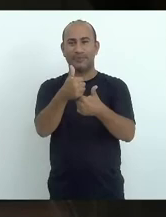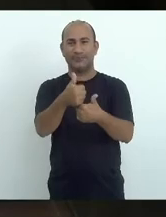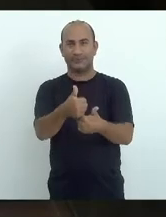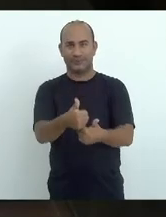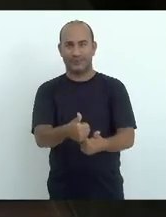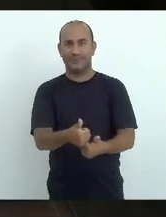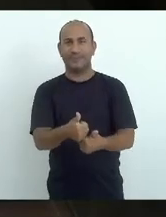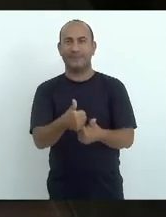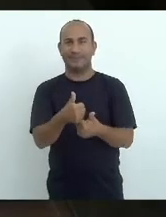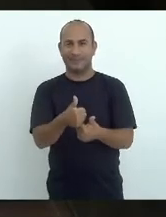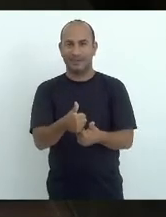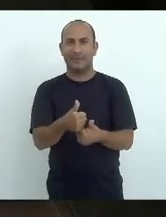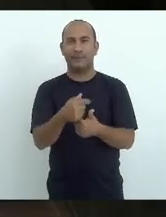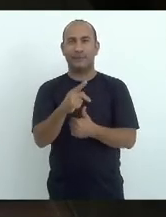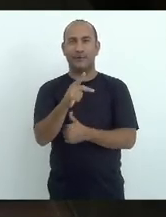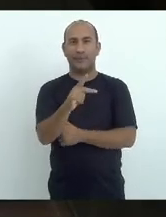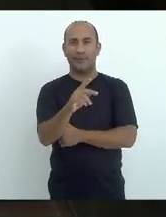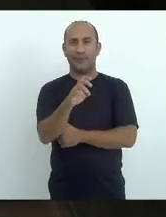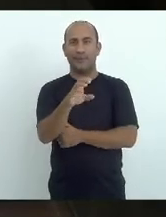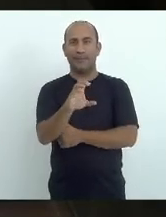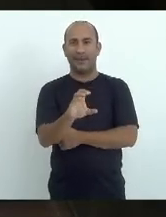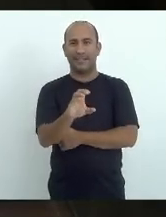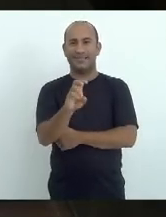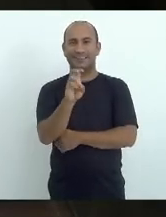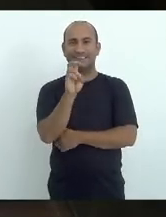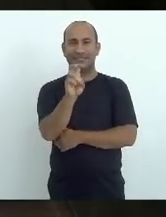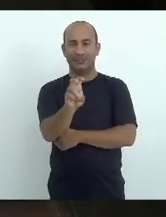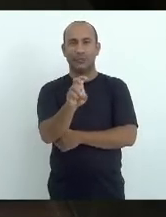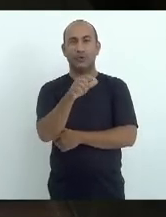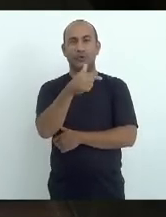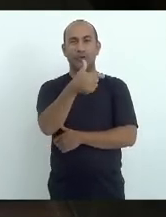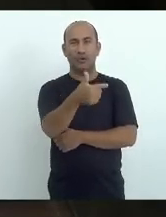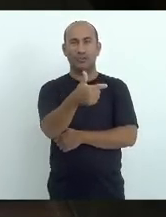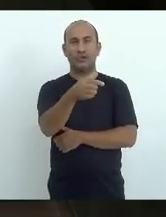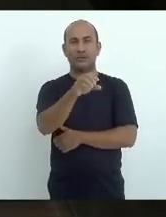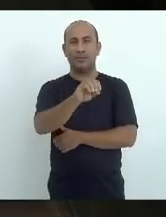substitutivo à PEC 5 de 2021.